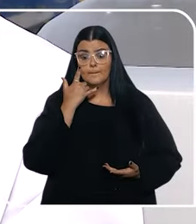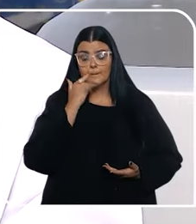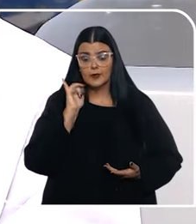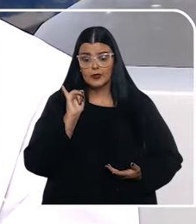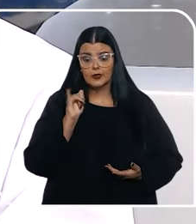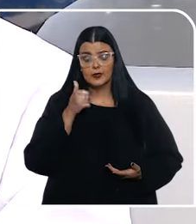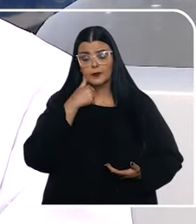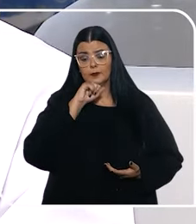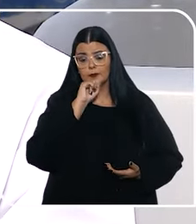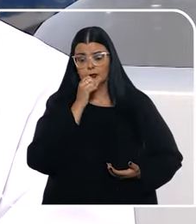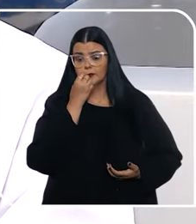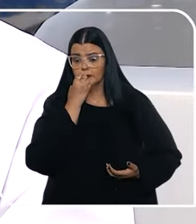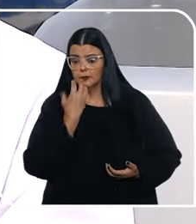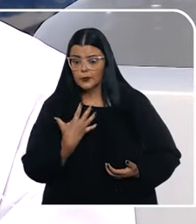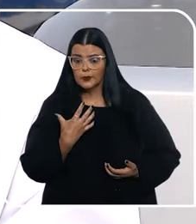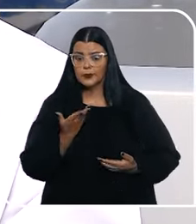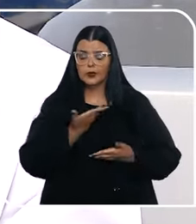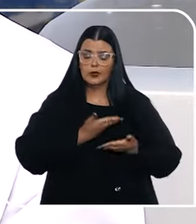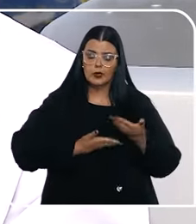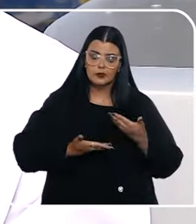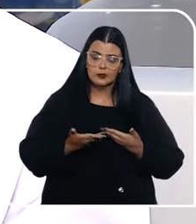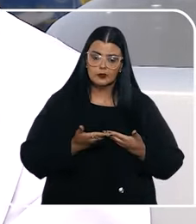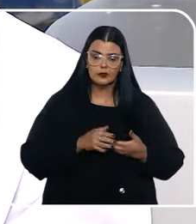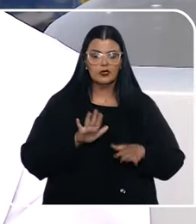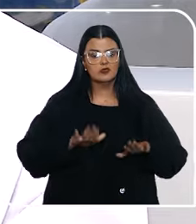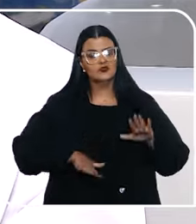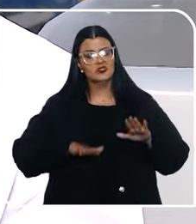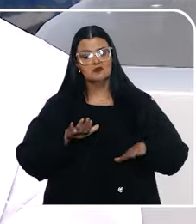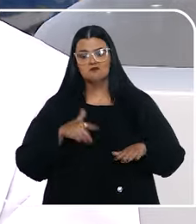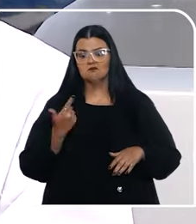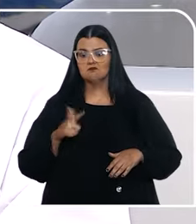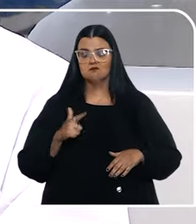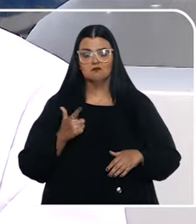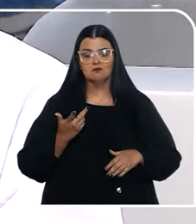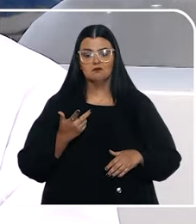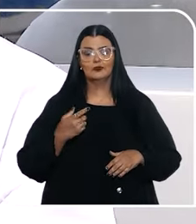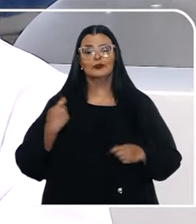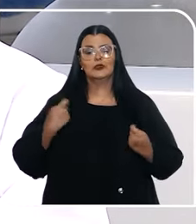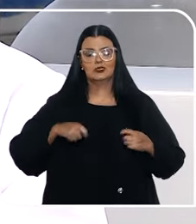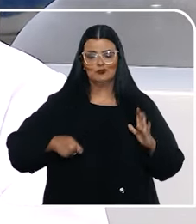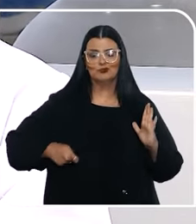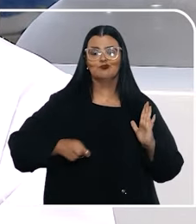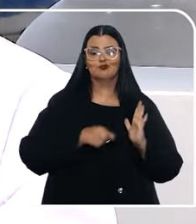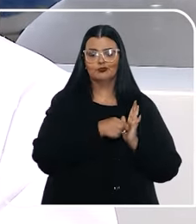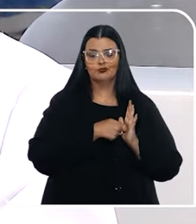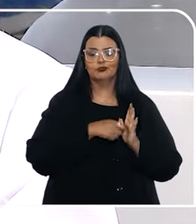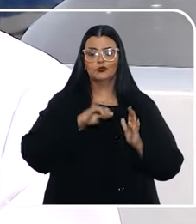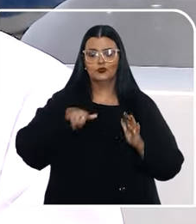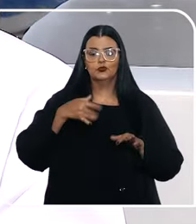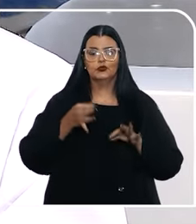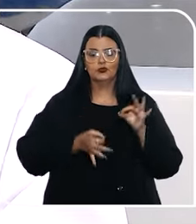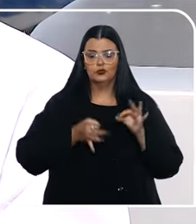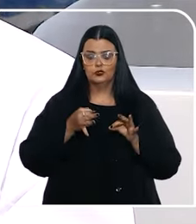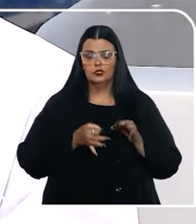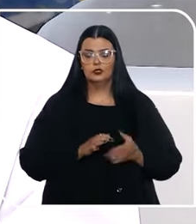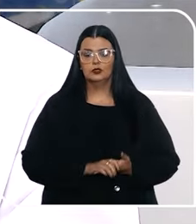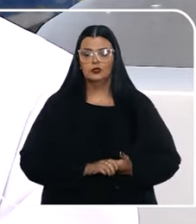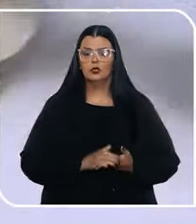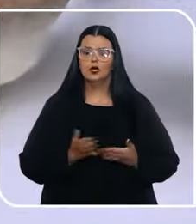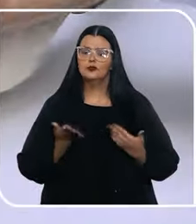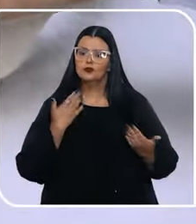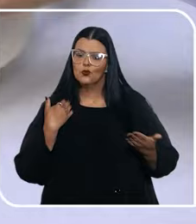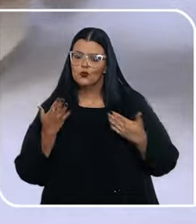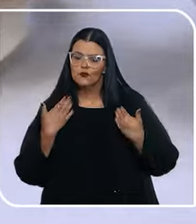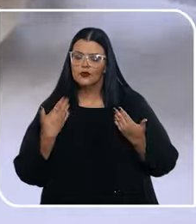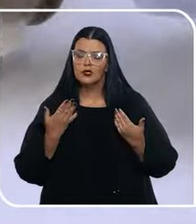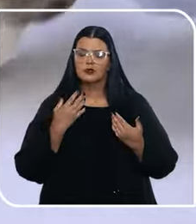têm uma excelente relação, outros não têm. Às vezes é necessária interferência jurídica, às vezes não. É apenas